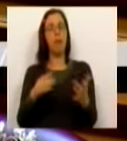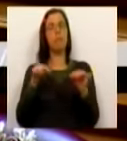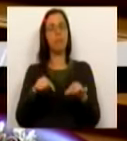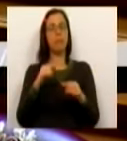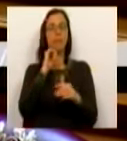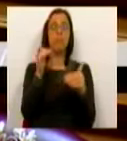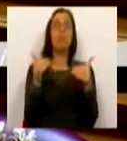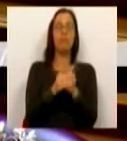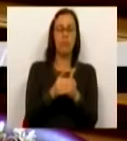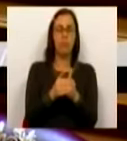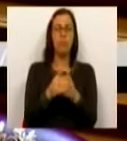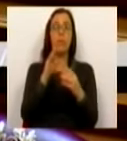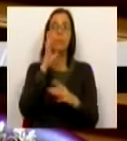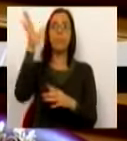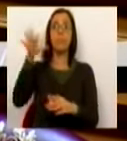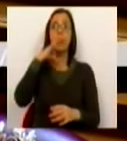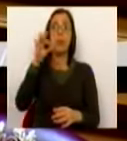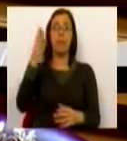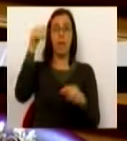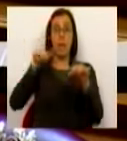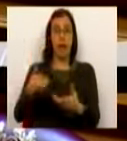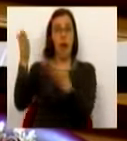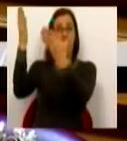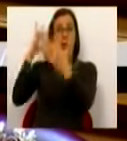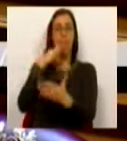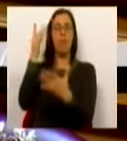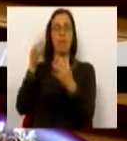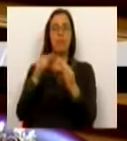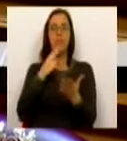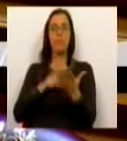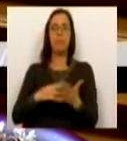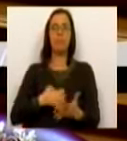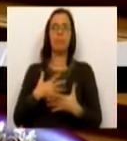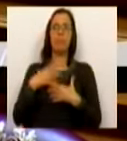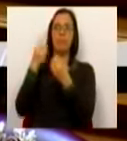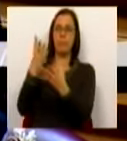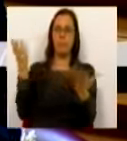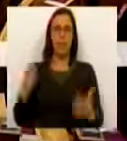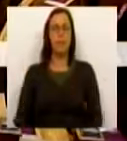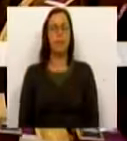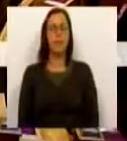assinala o seu falecimento, transmitindo à sua família aqui presente o mais sentido pesar.